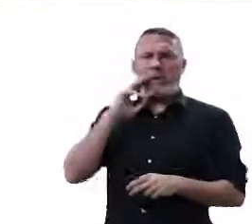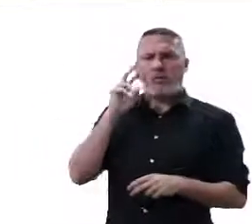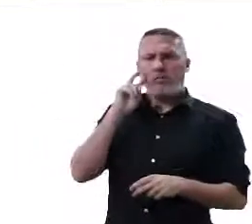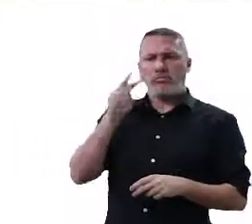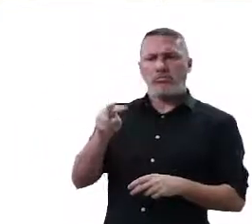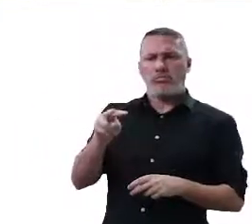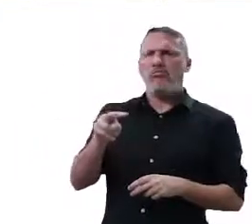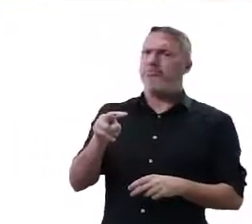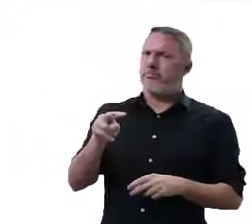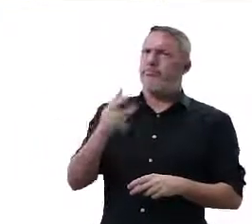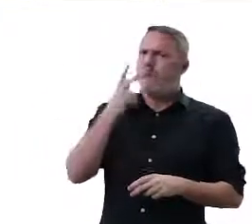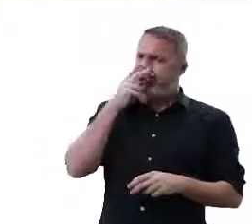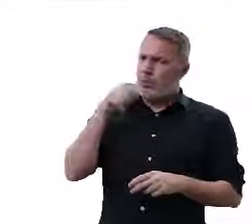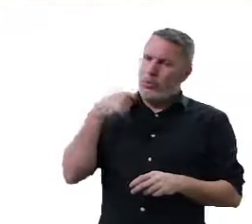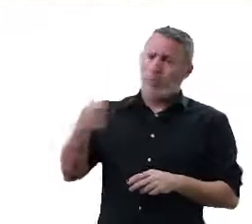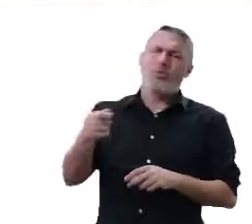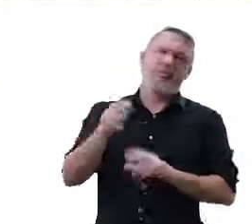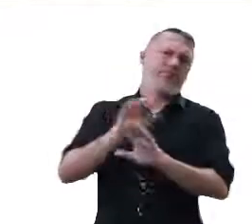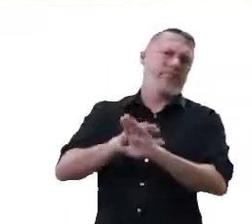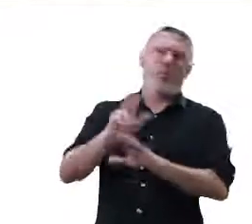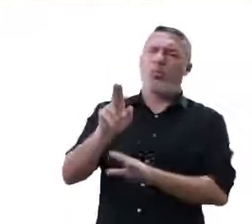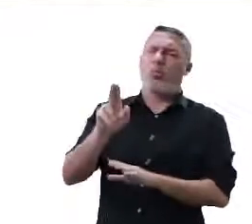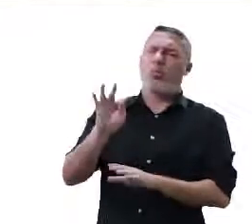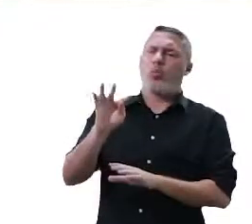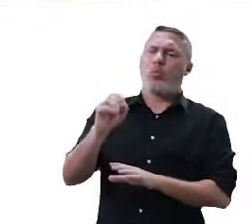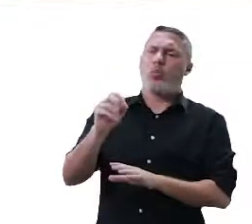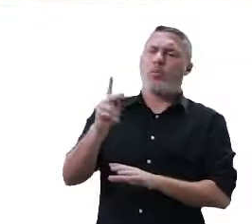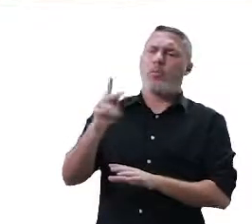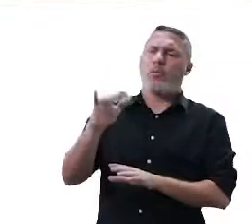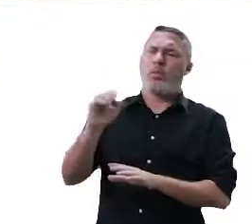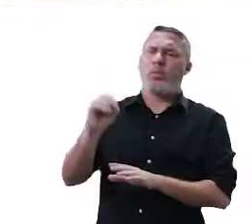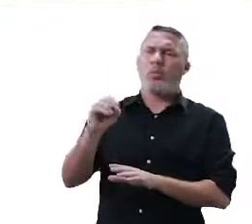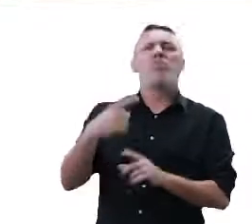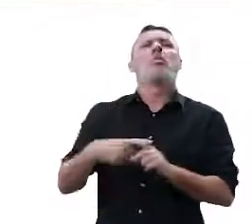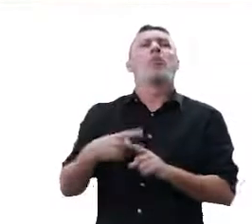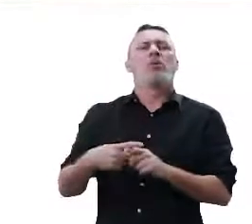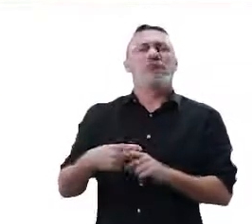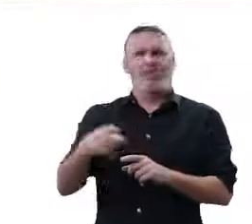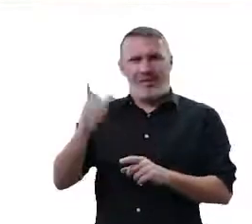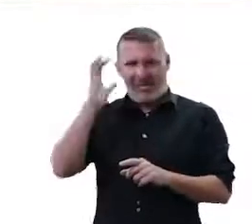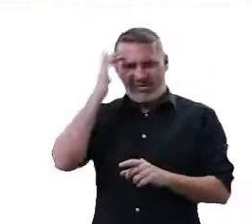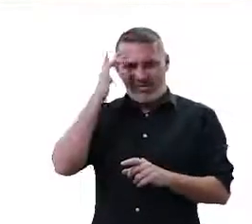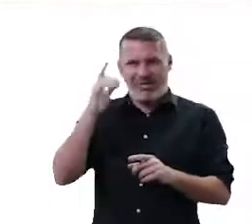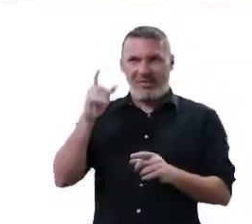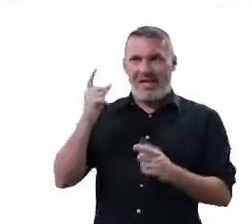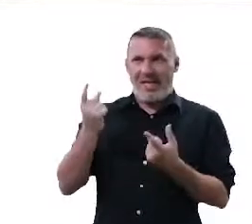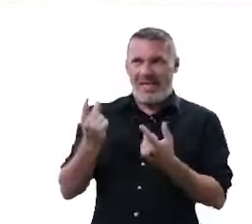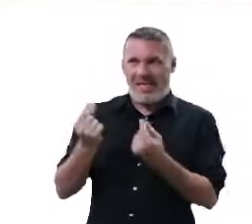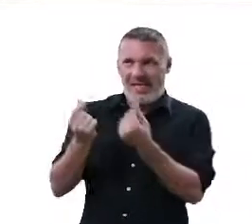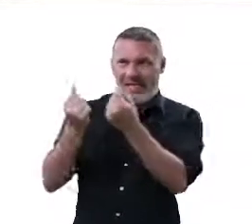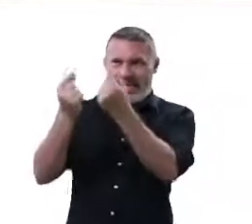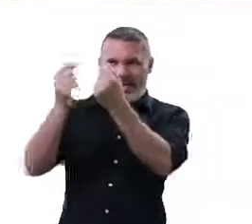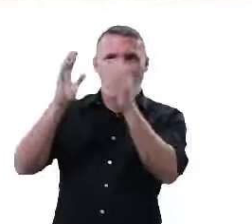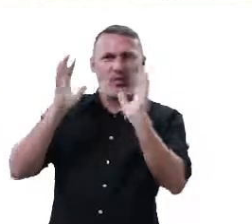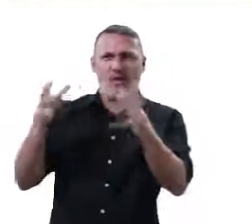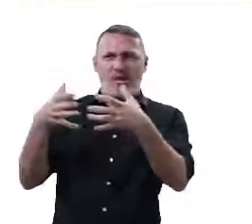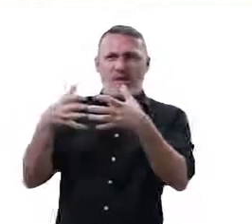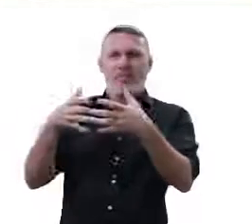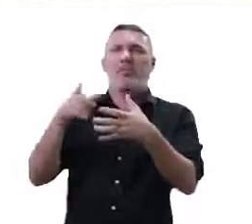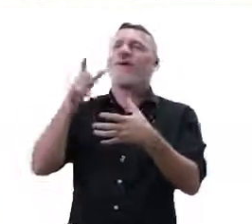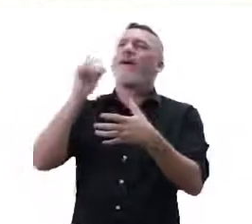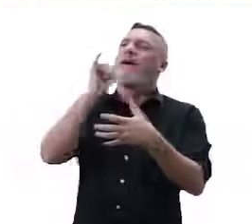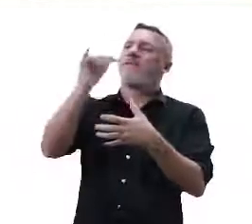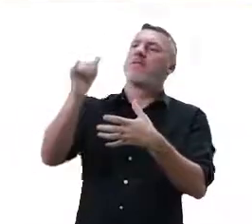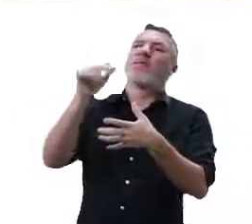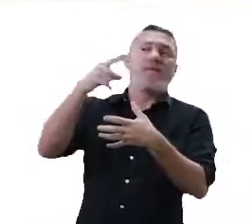na percepção do Marx, seria completamente utópica. Por quê? Porque como é que você vai convencer a burguesia de abrir